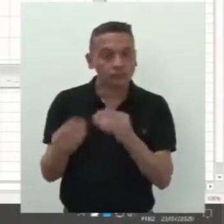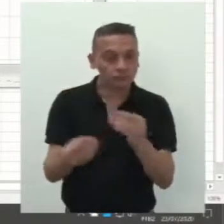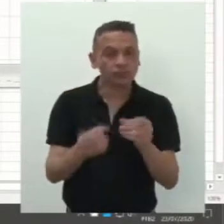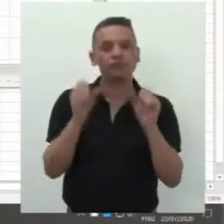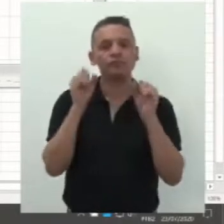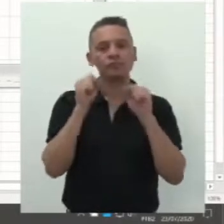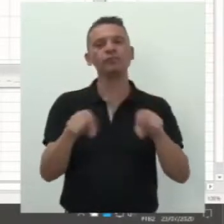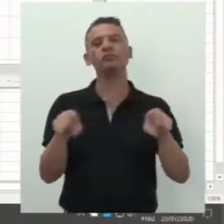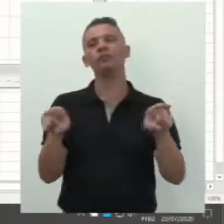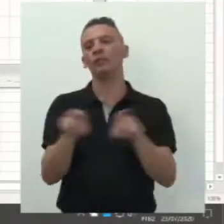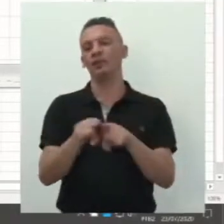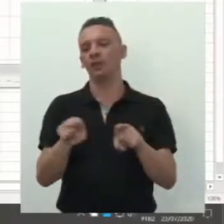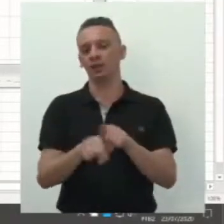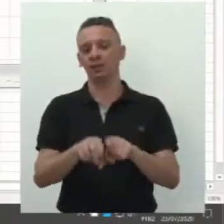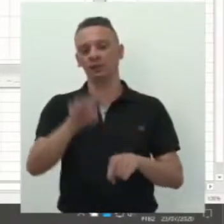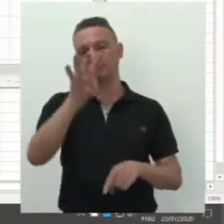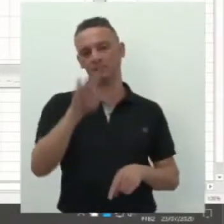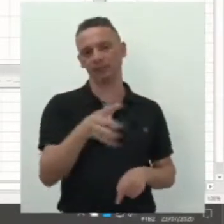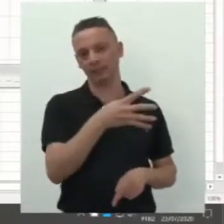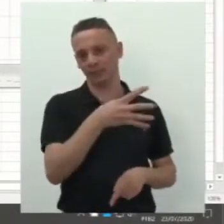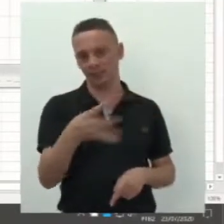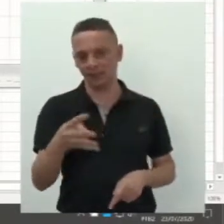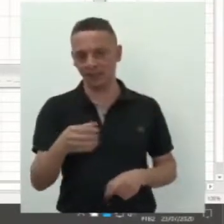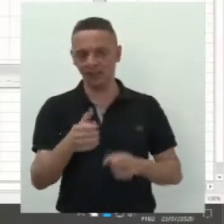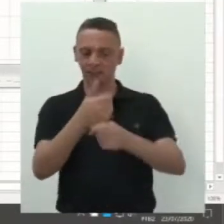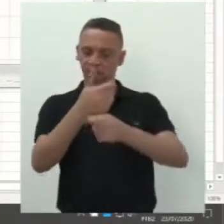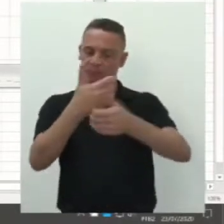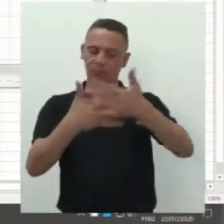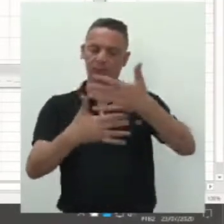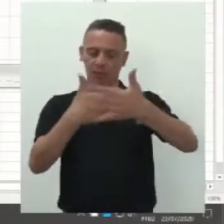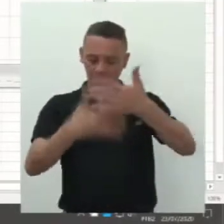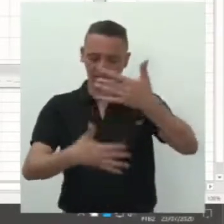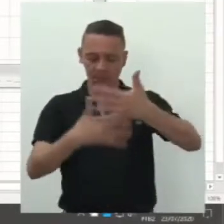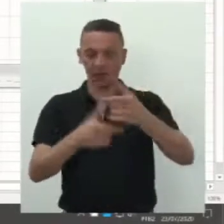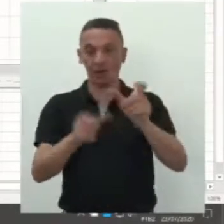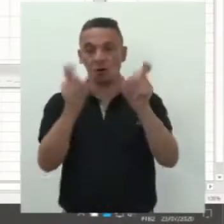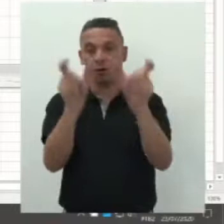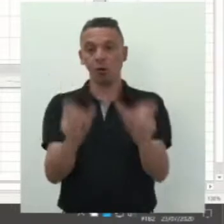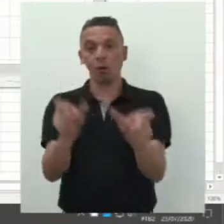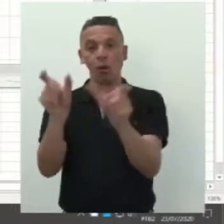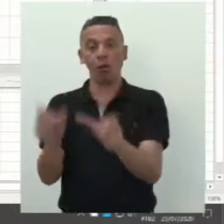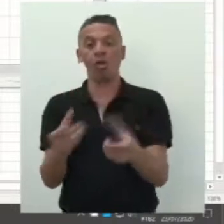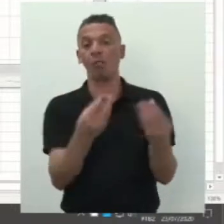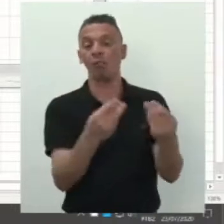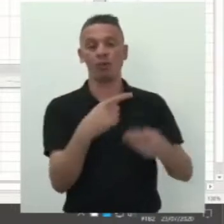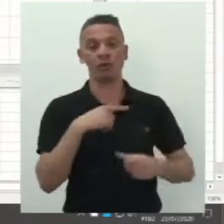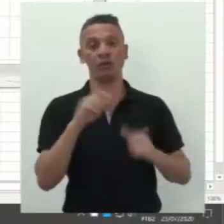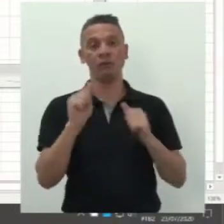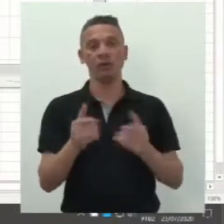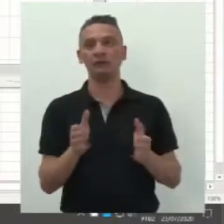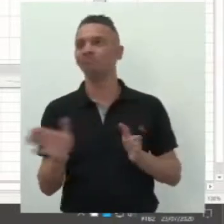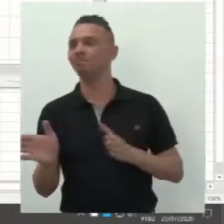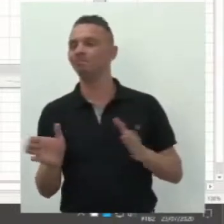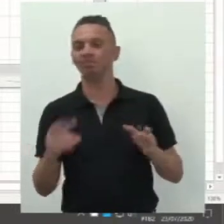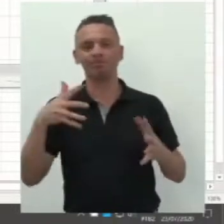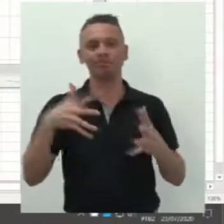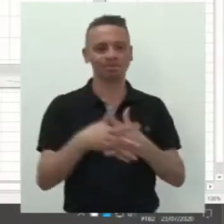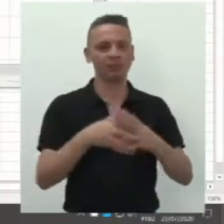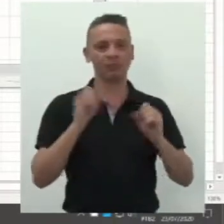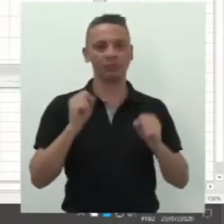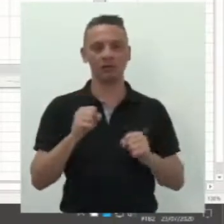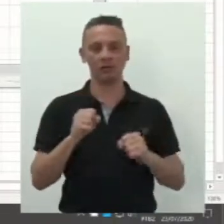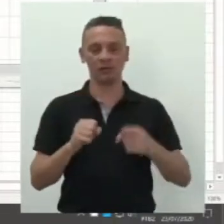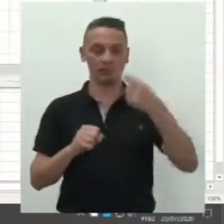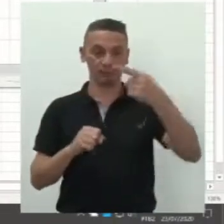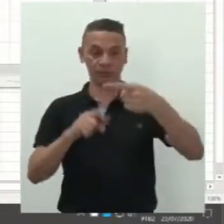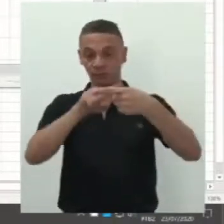também uma planilha aqui de mais de 10 colunas, por exemplo. Você pode se perder. Então, fixando a linha